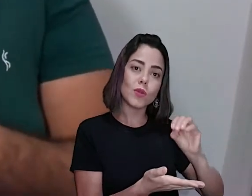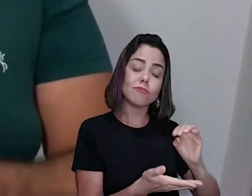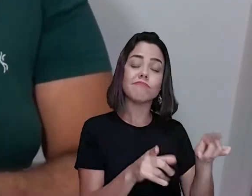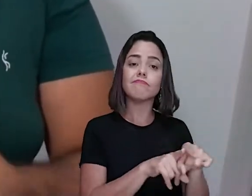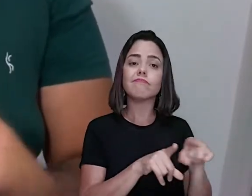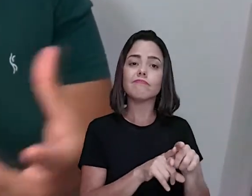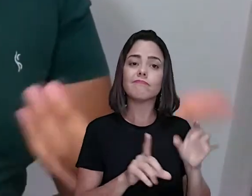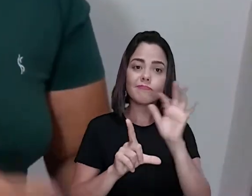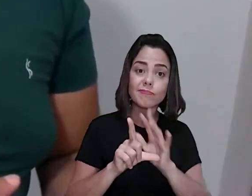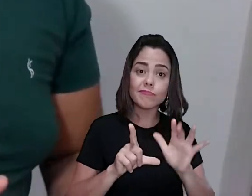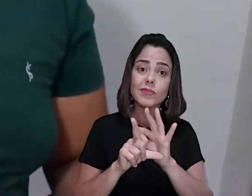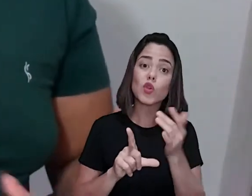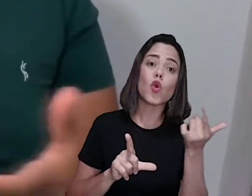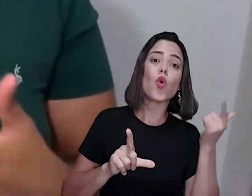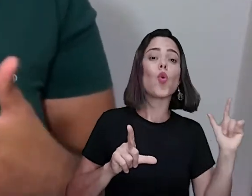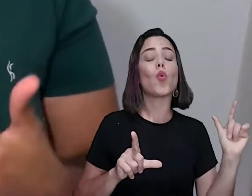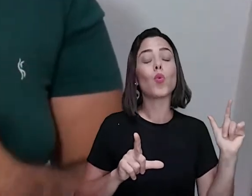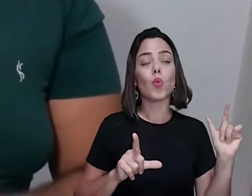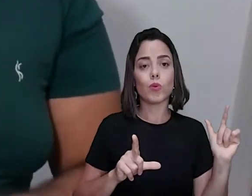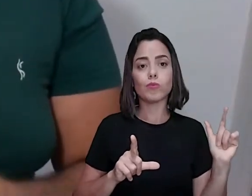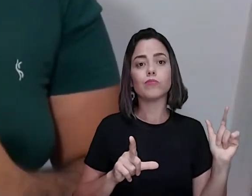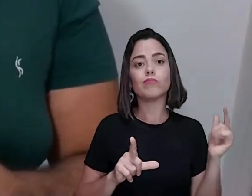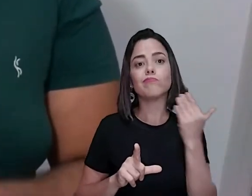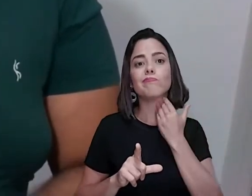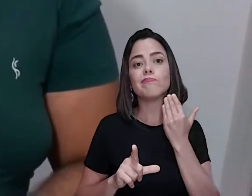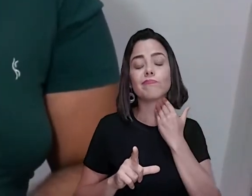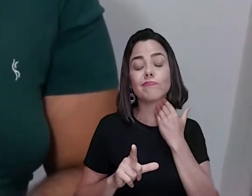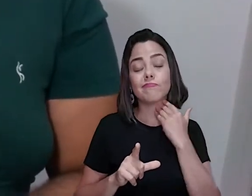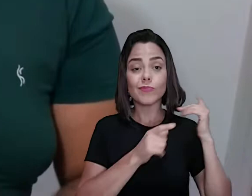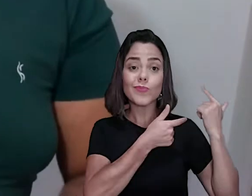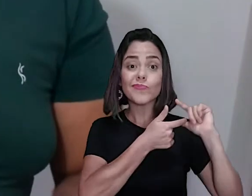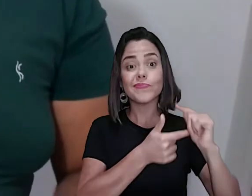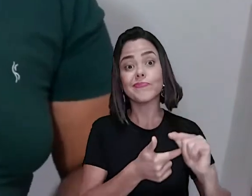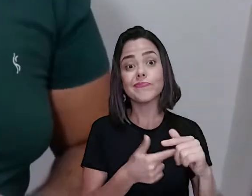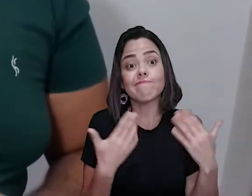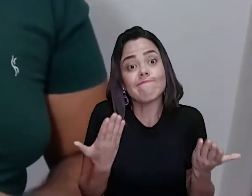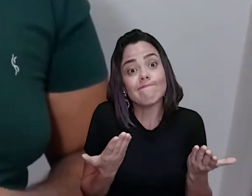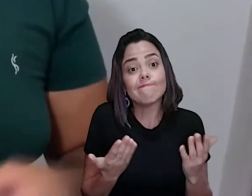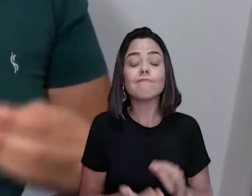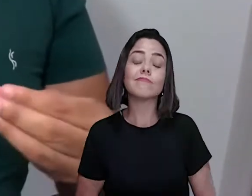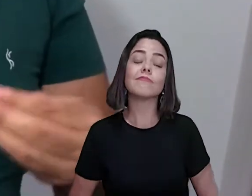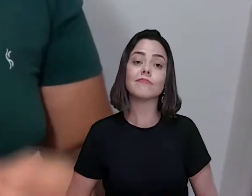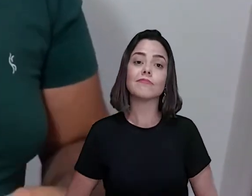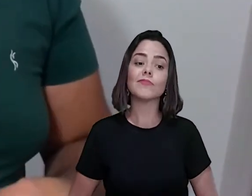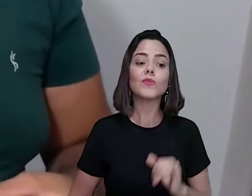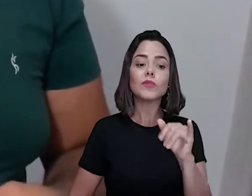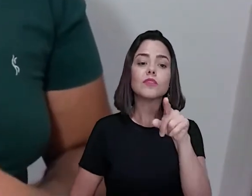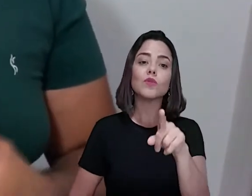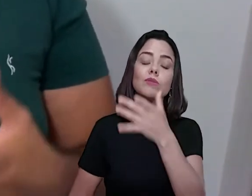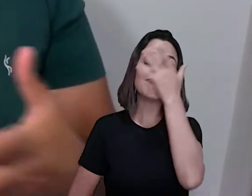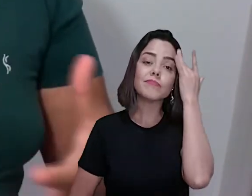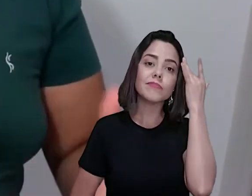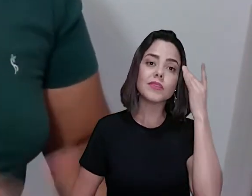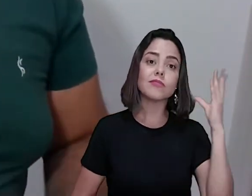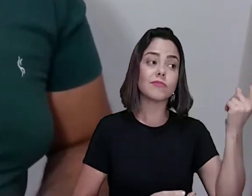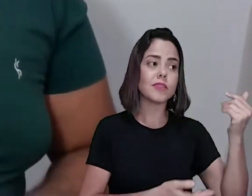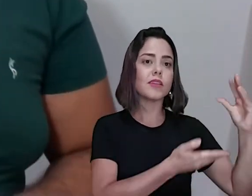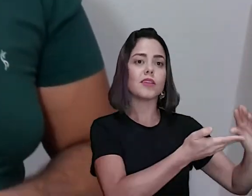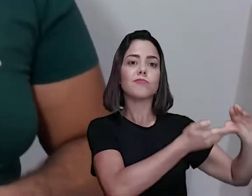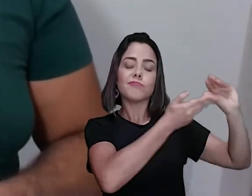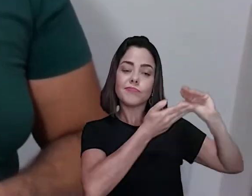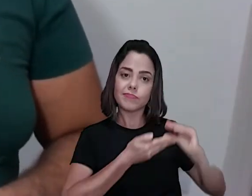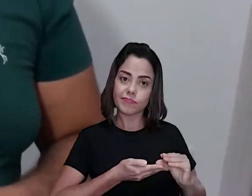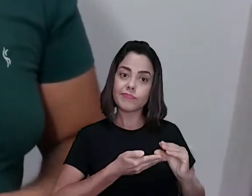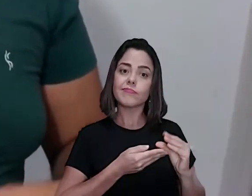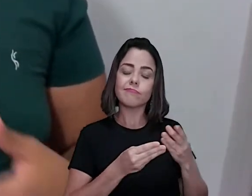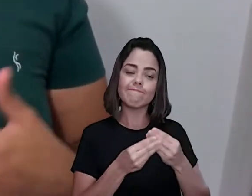feito através de outra conta, uma conta de um banco tradicional, por exemplo. Então, se você é essa pessoa que recebe muitos